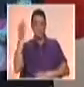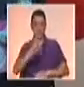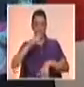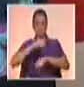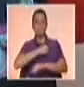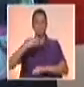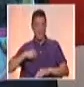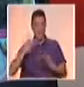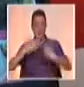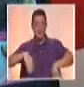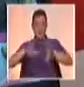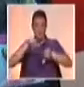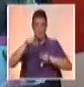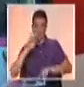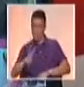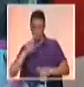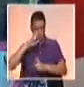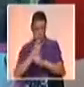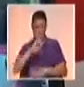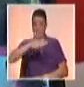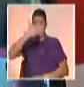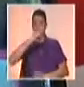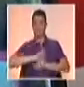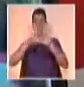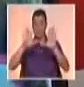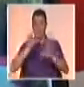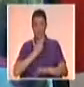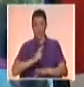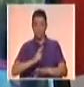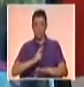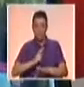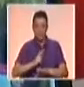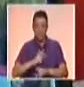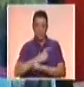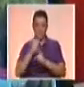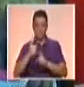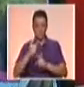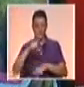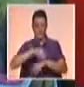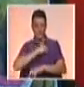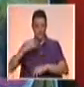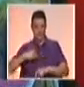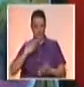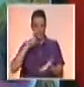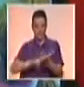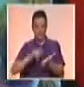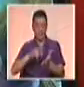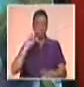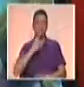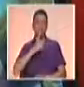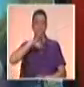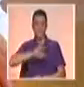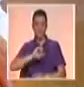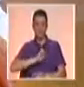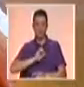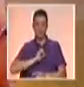médicos, sim, sim. Mas a Maria José detectou primeiro. Pois claro, porque o Dr. Arnaldo Matos, que comprovou a surdez do meu filho,